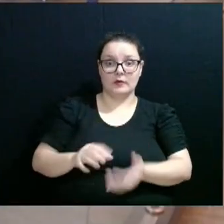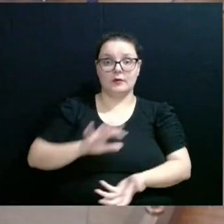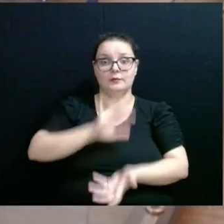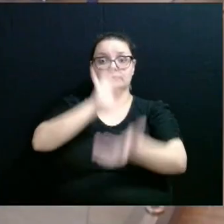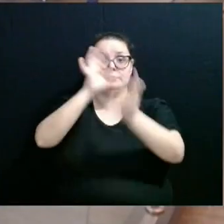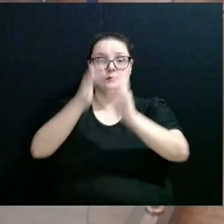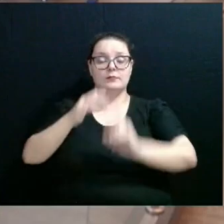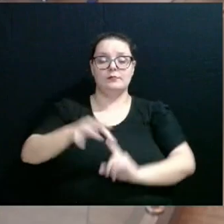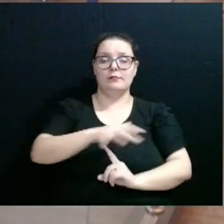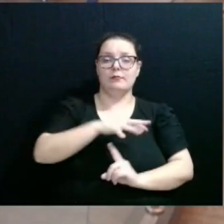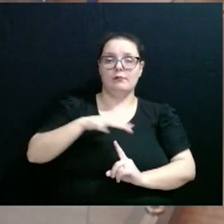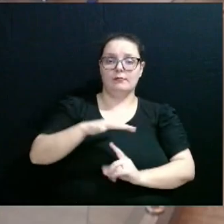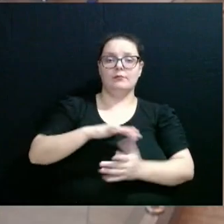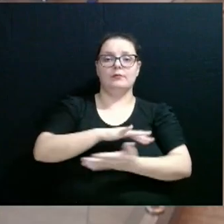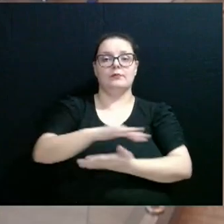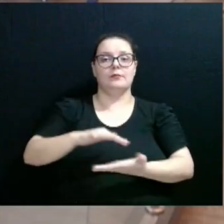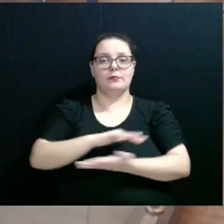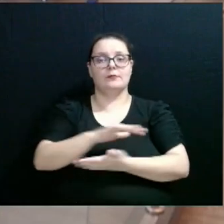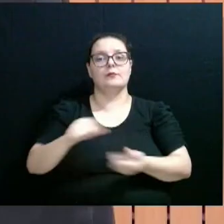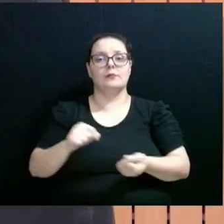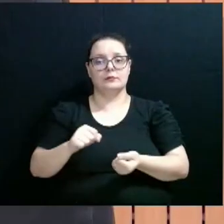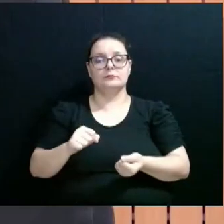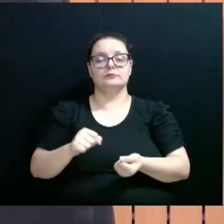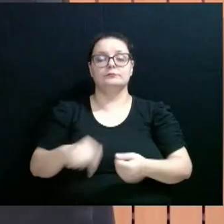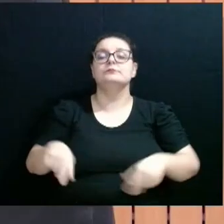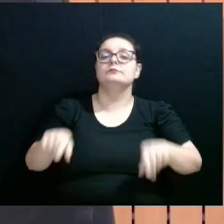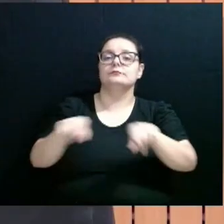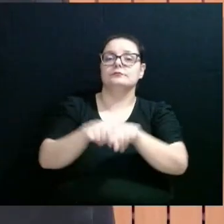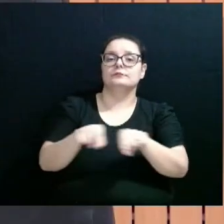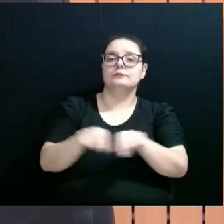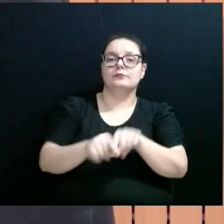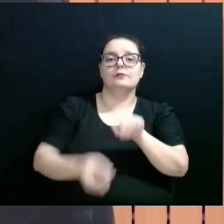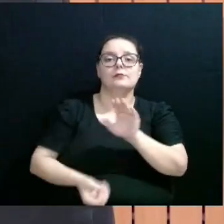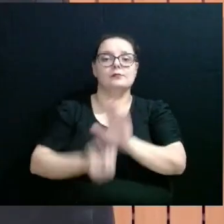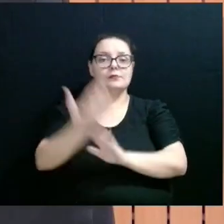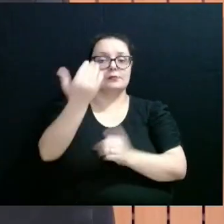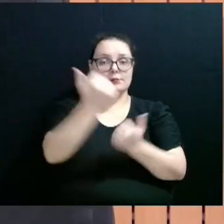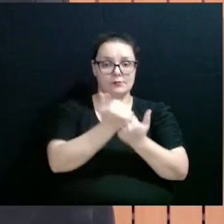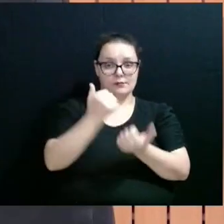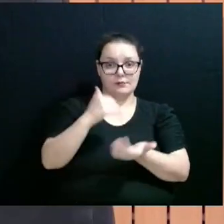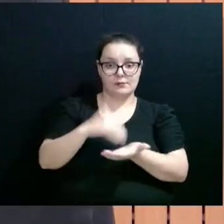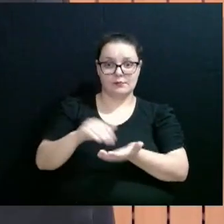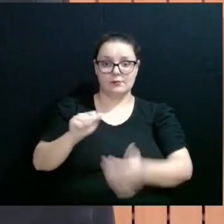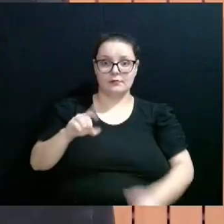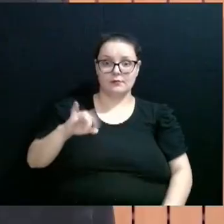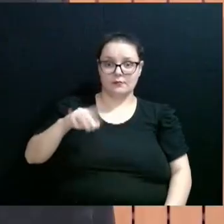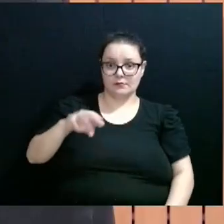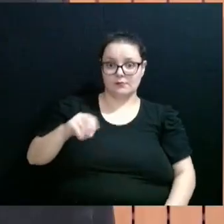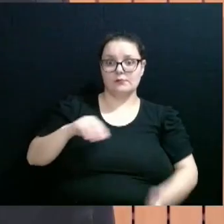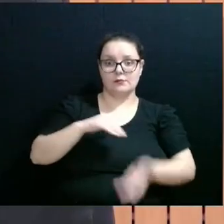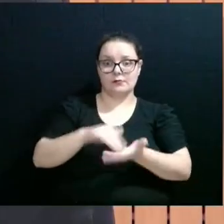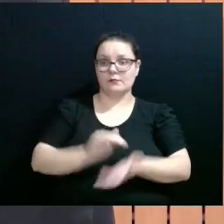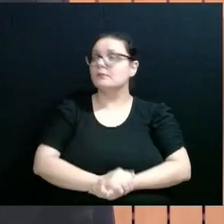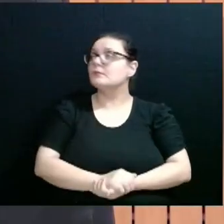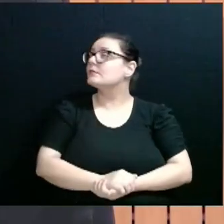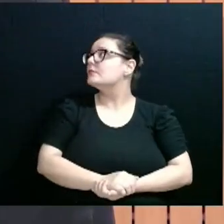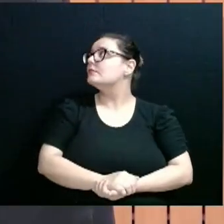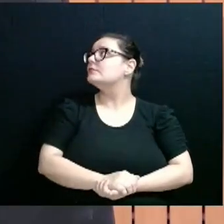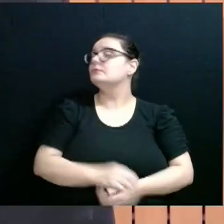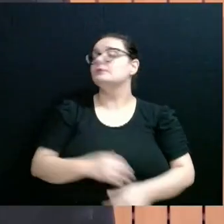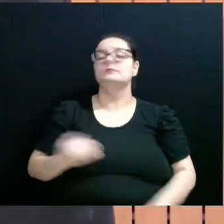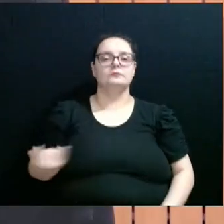e Sustentabilidade e também criar o cargo de secretário adjunto da pasta. A importância dessa